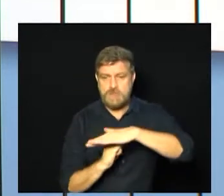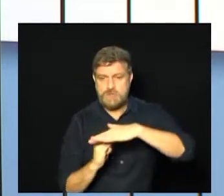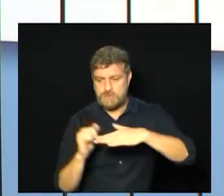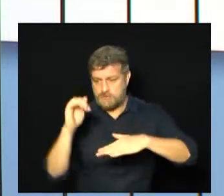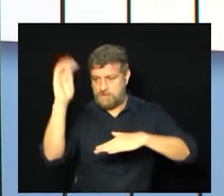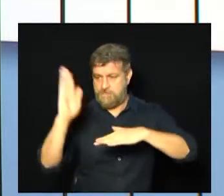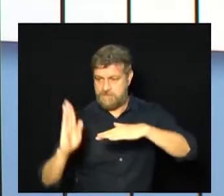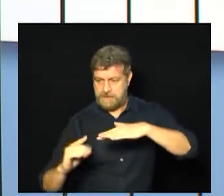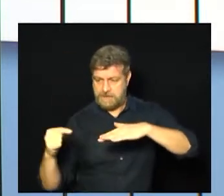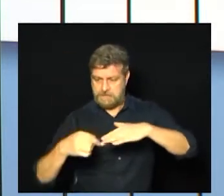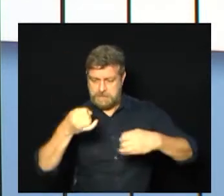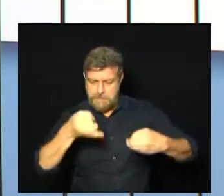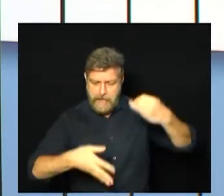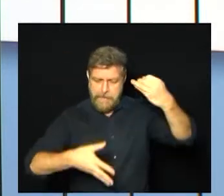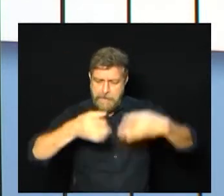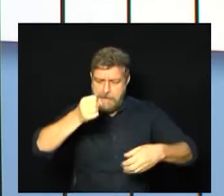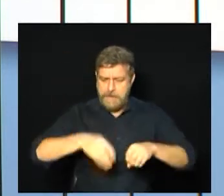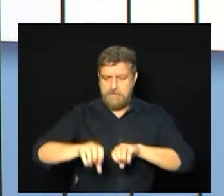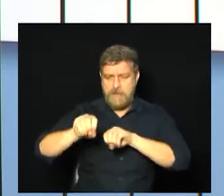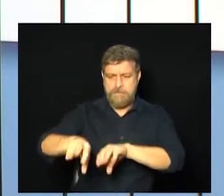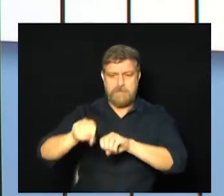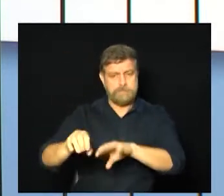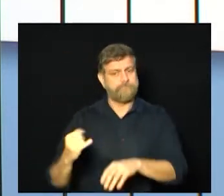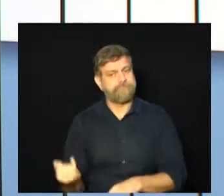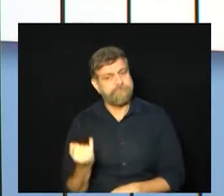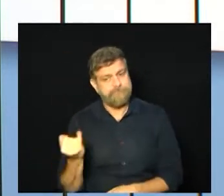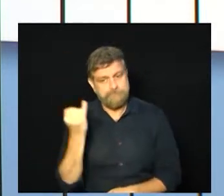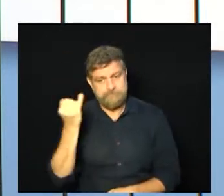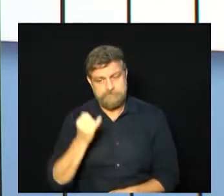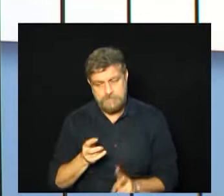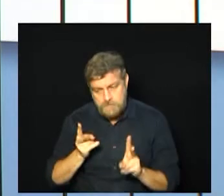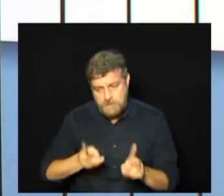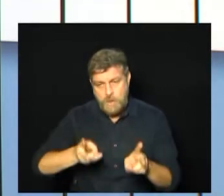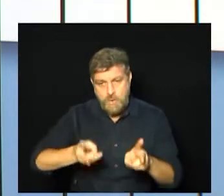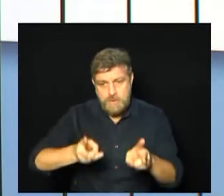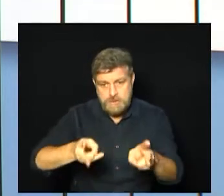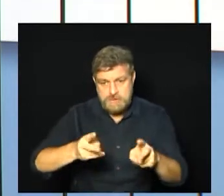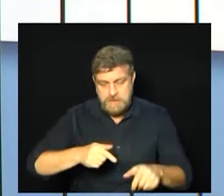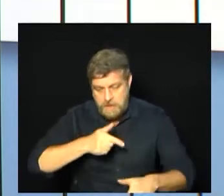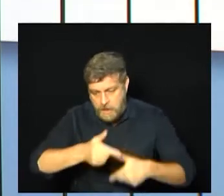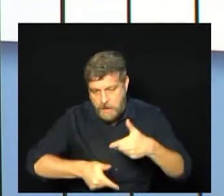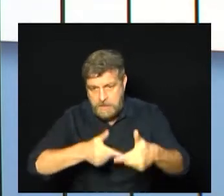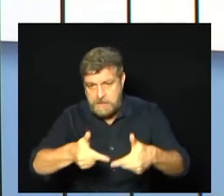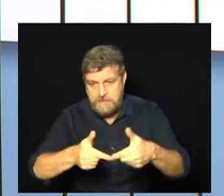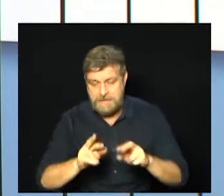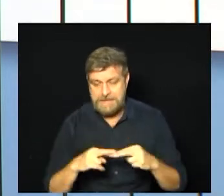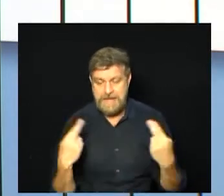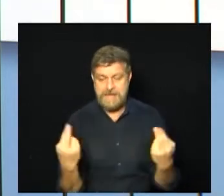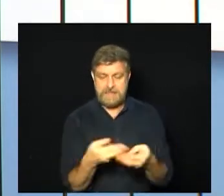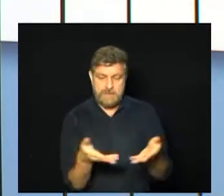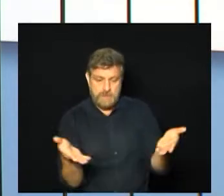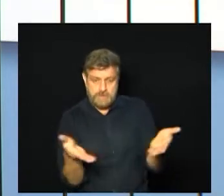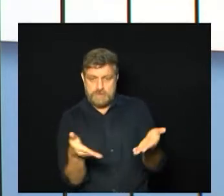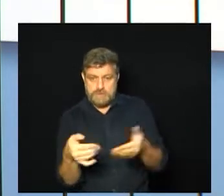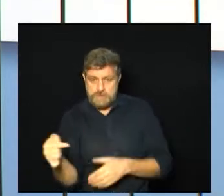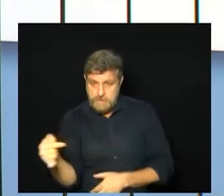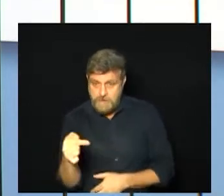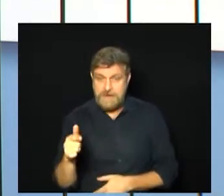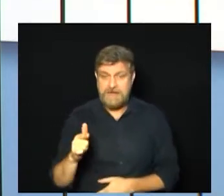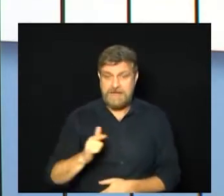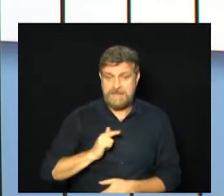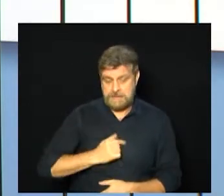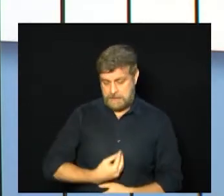falando sobre a importância da educação e agora dá continuidade a esse trabalho nessa reunião de hoje, que pode ter